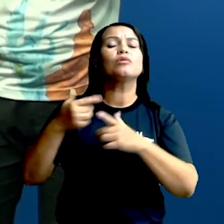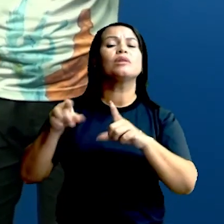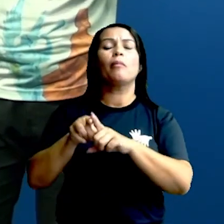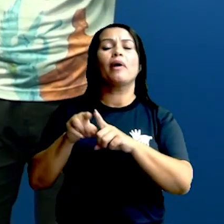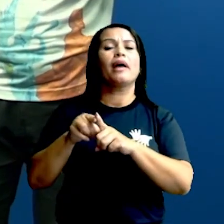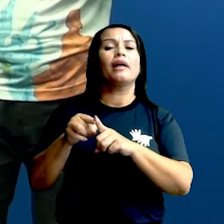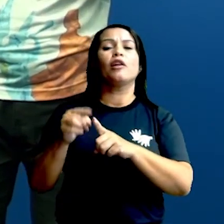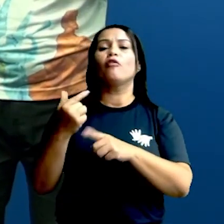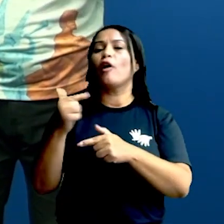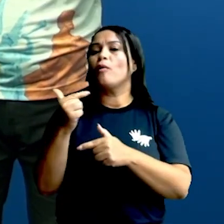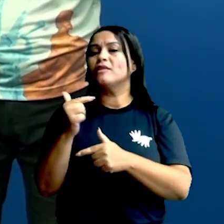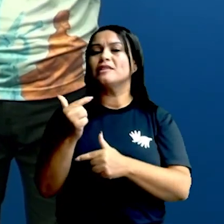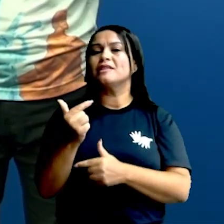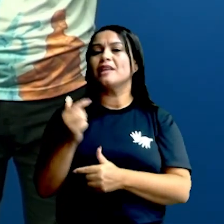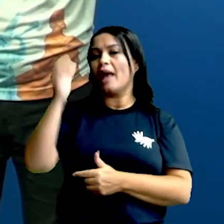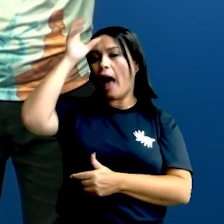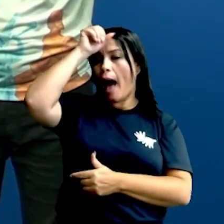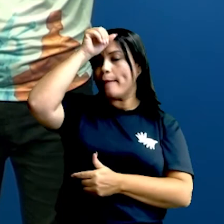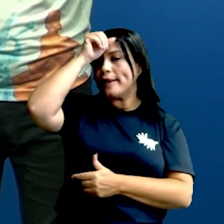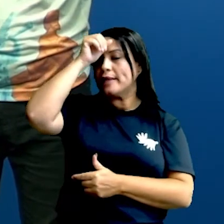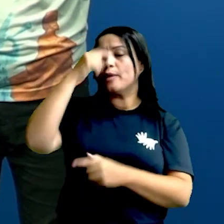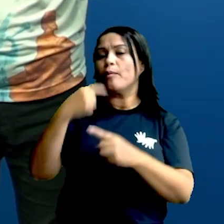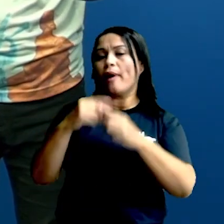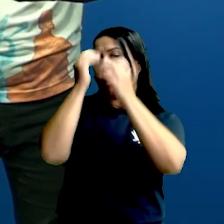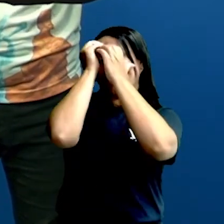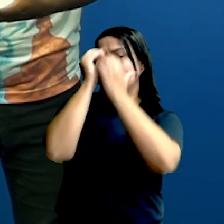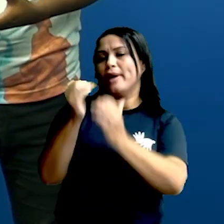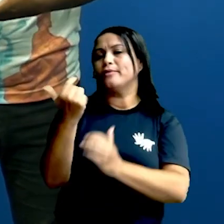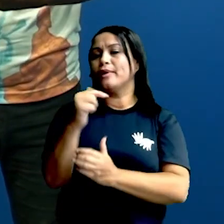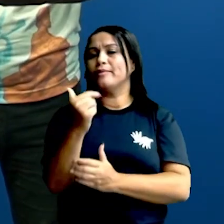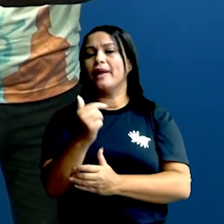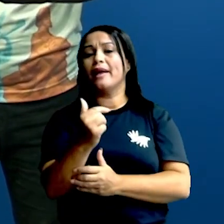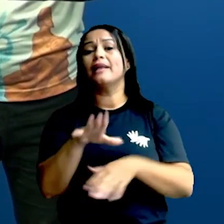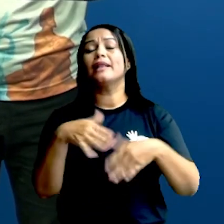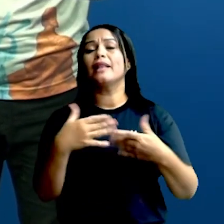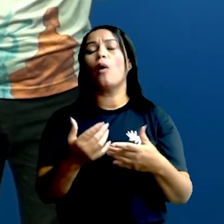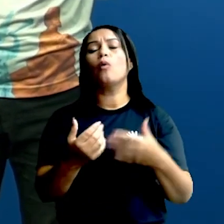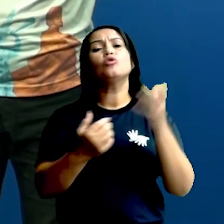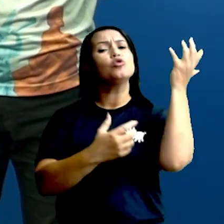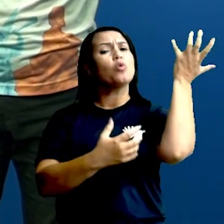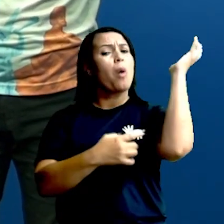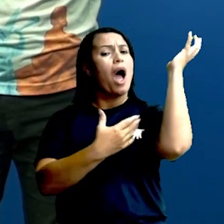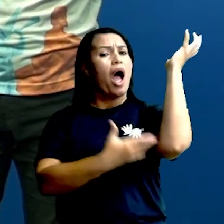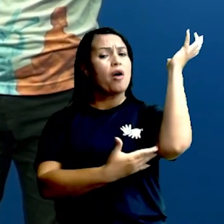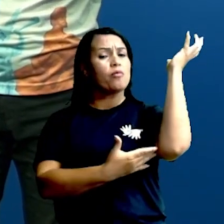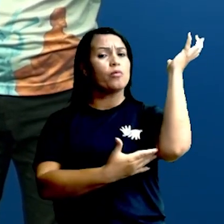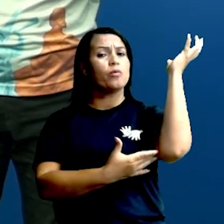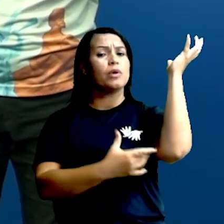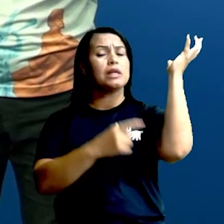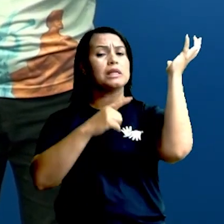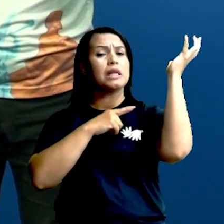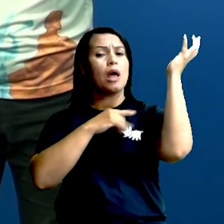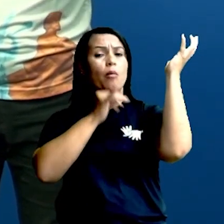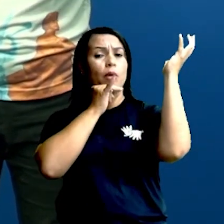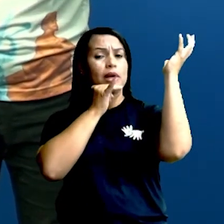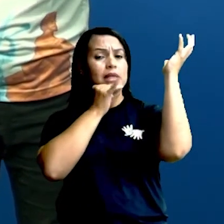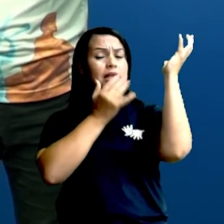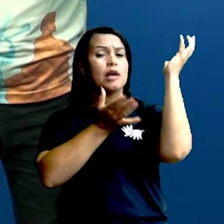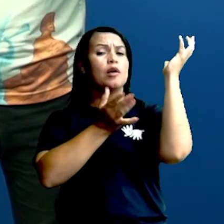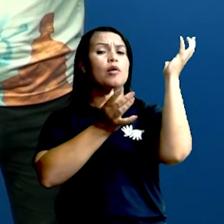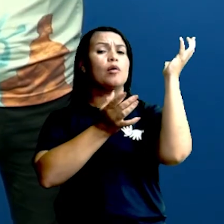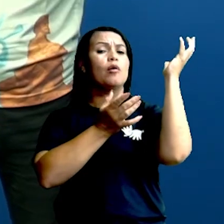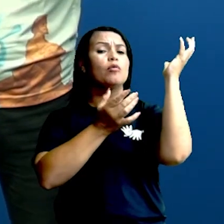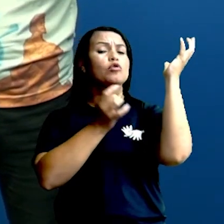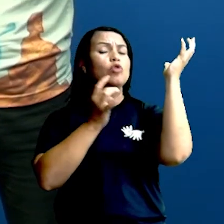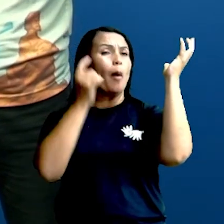esses nutrientes da terra, porque não os considera. Imagina se a árvore somente a considerasse só o seu exterior, sua